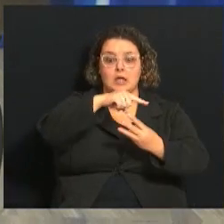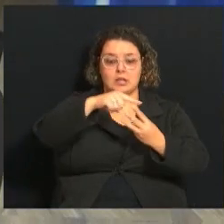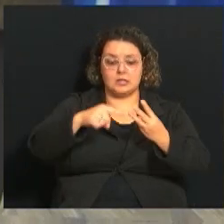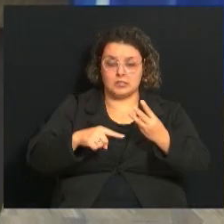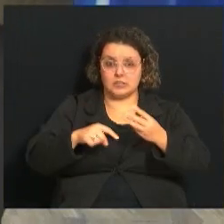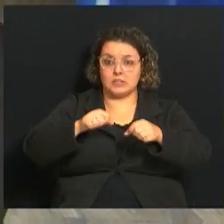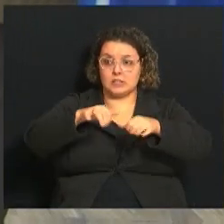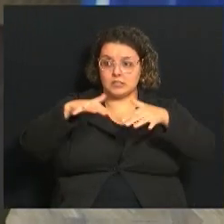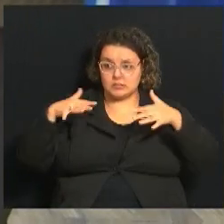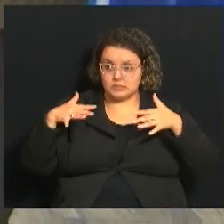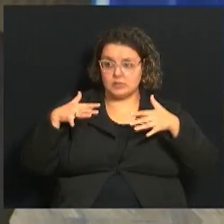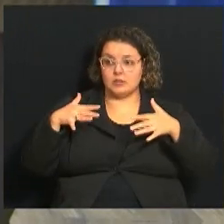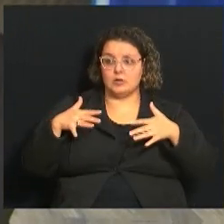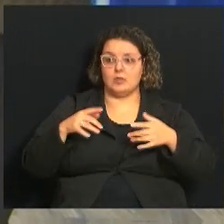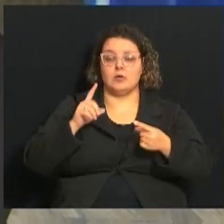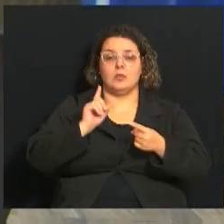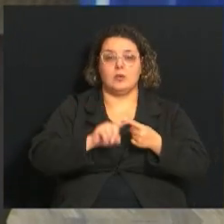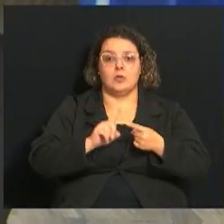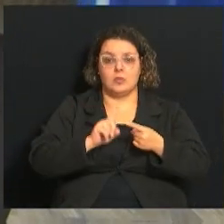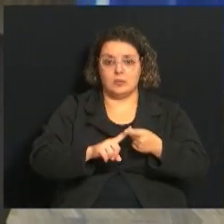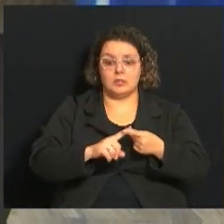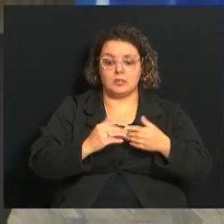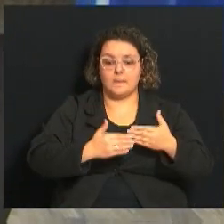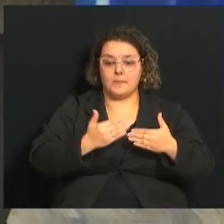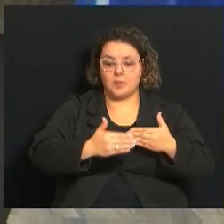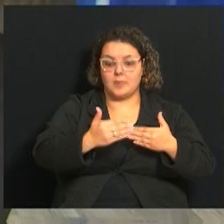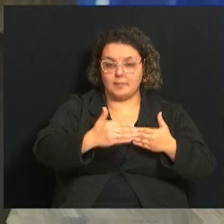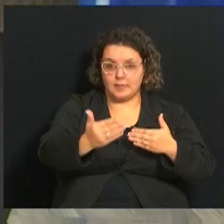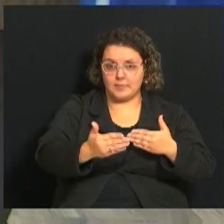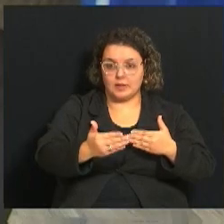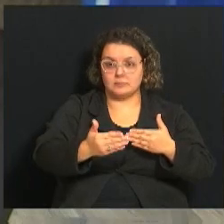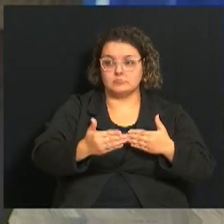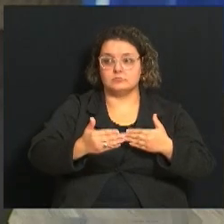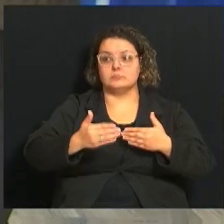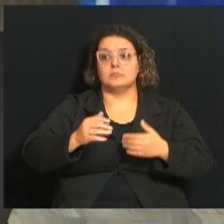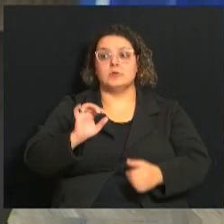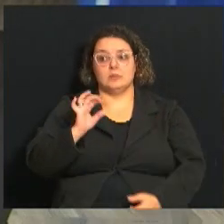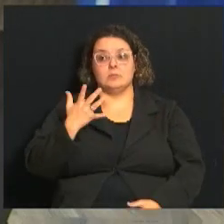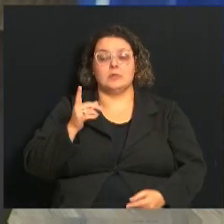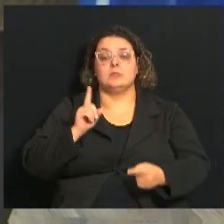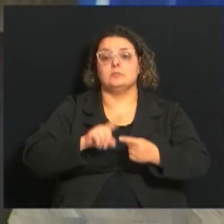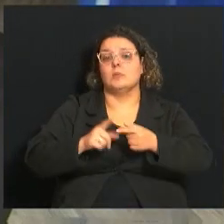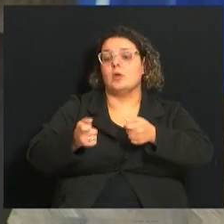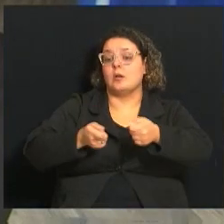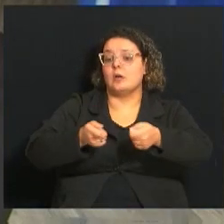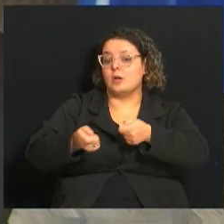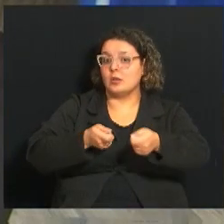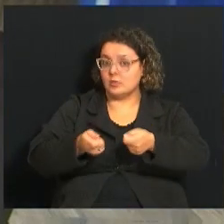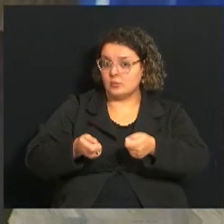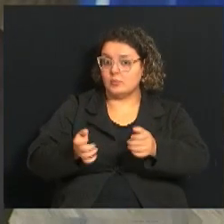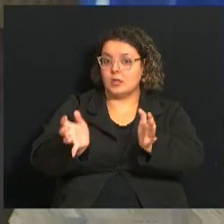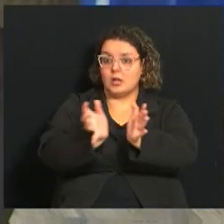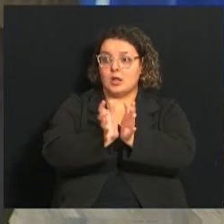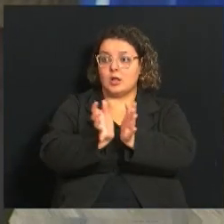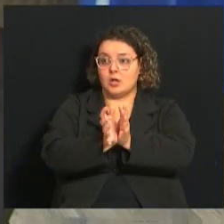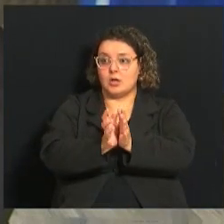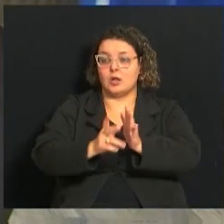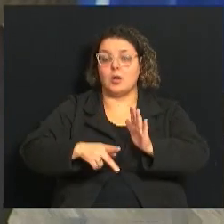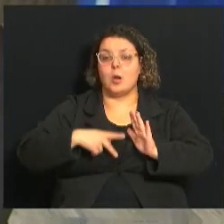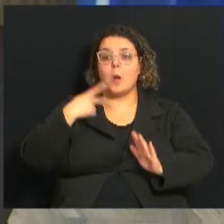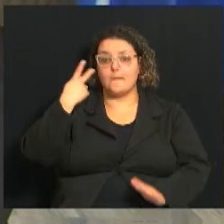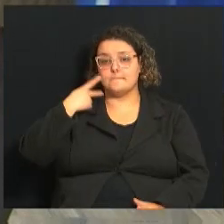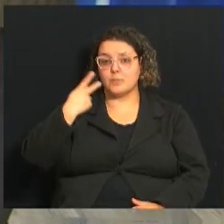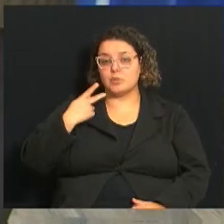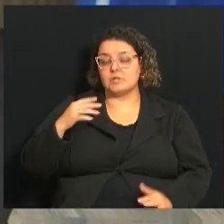audiências públicas, uma na sequência da outra, audiências essas que serão comandadas pela Comissão de Política Urbana aqui da